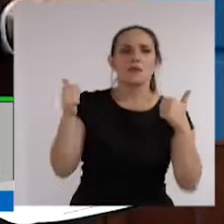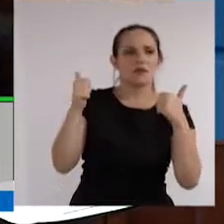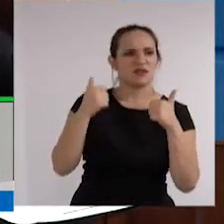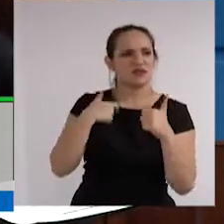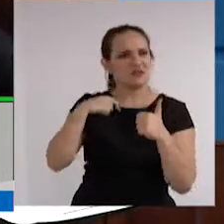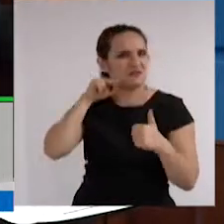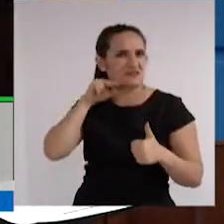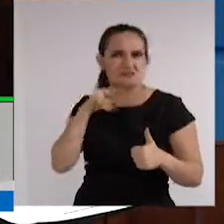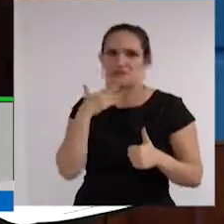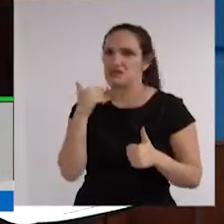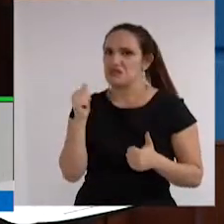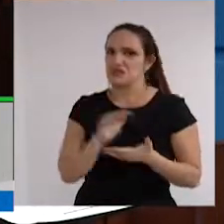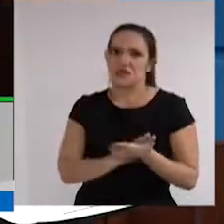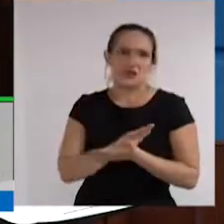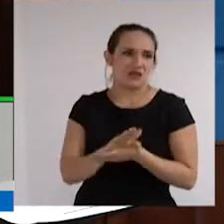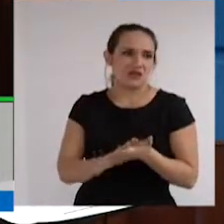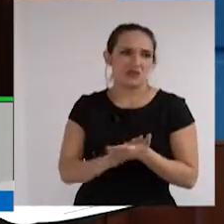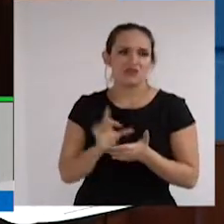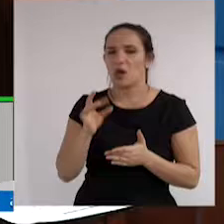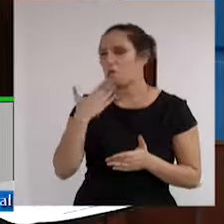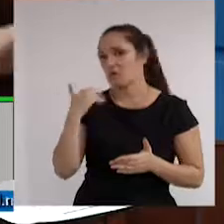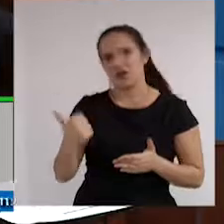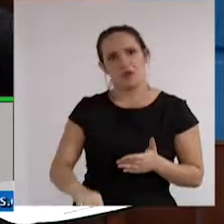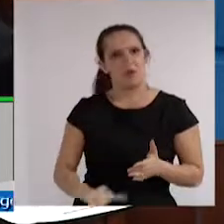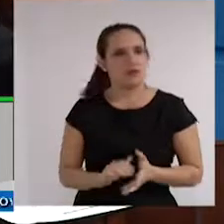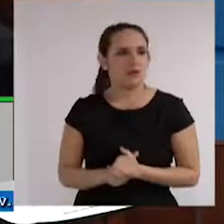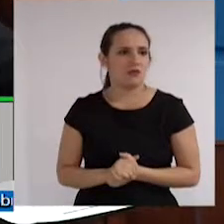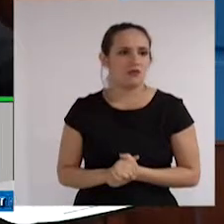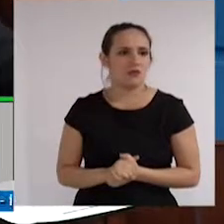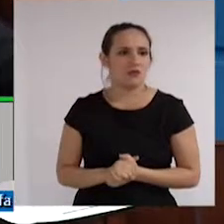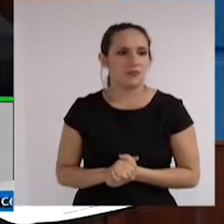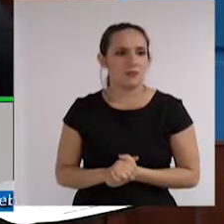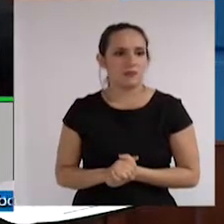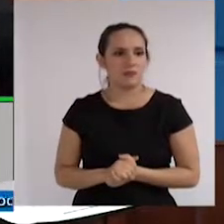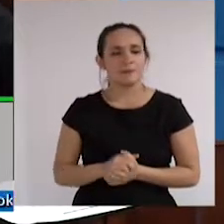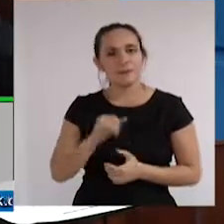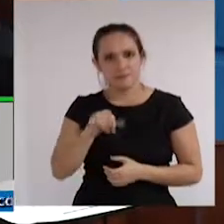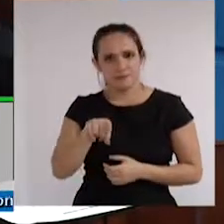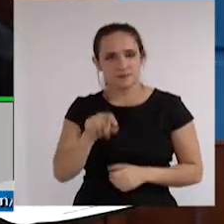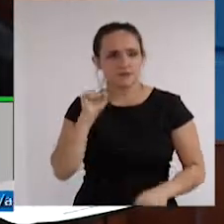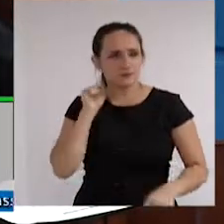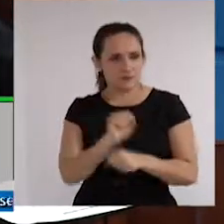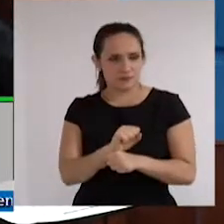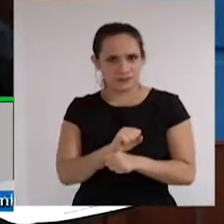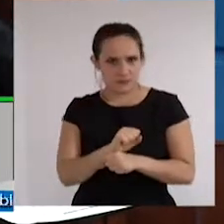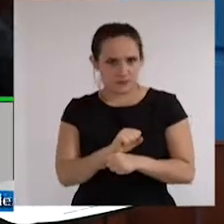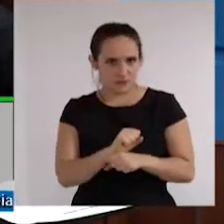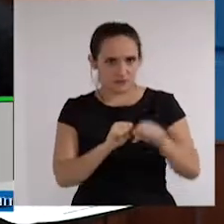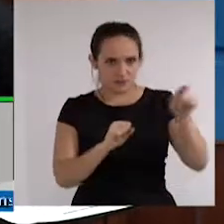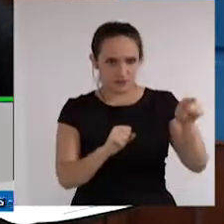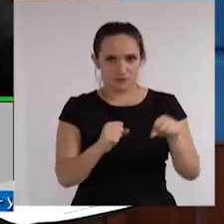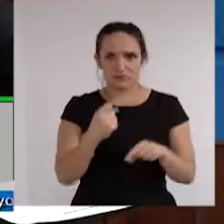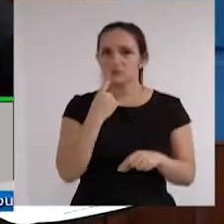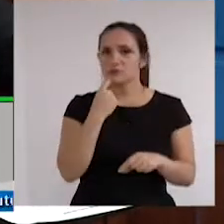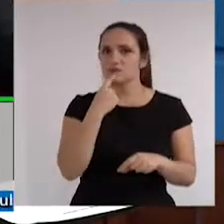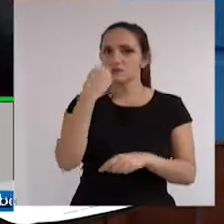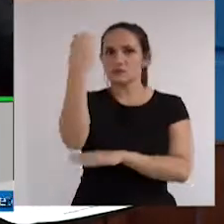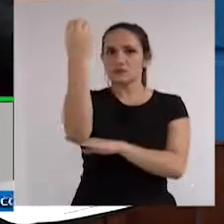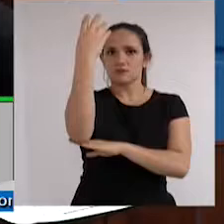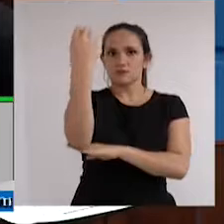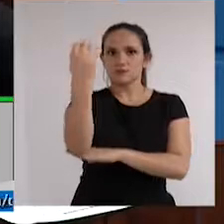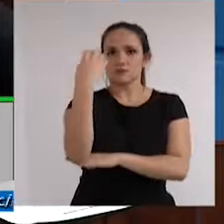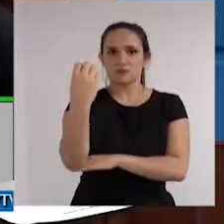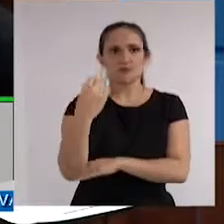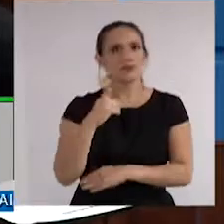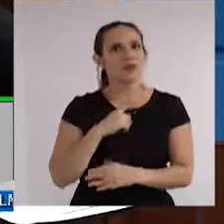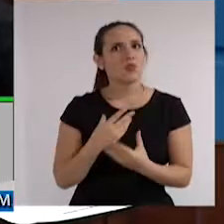de nada. Estou vendo sinais de piora. Quando a gente para no sinaleiro aqui, na avenida, a gente vê o tanto